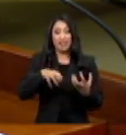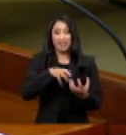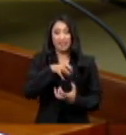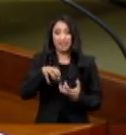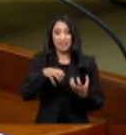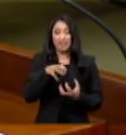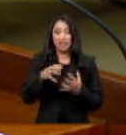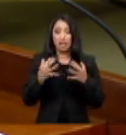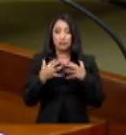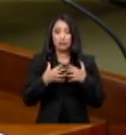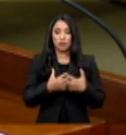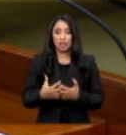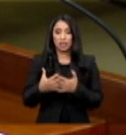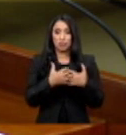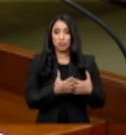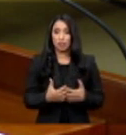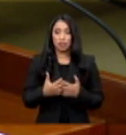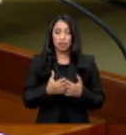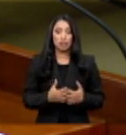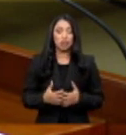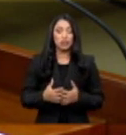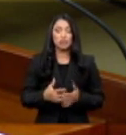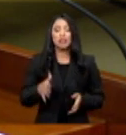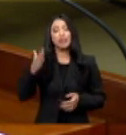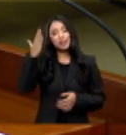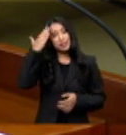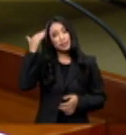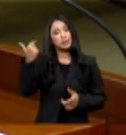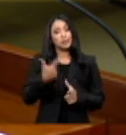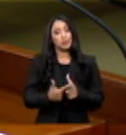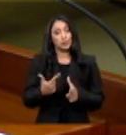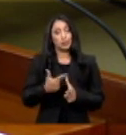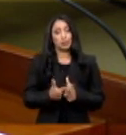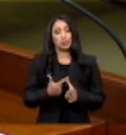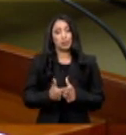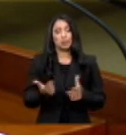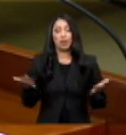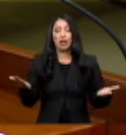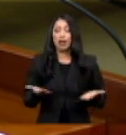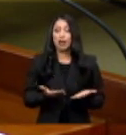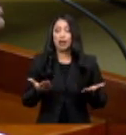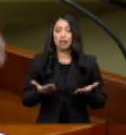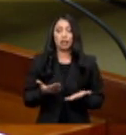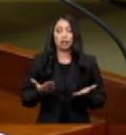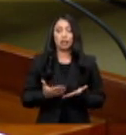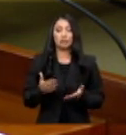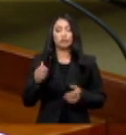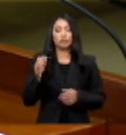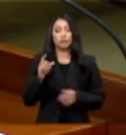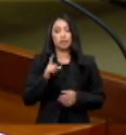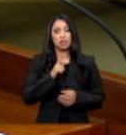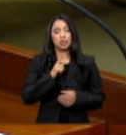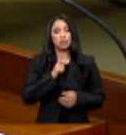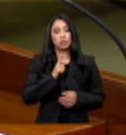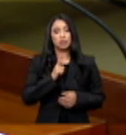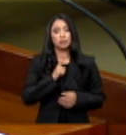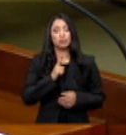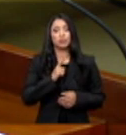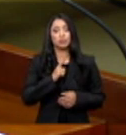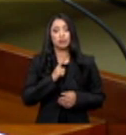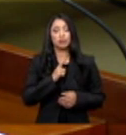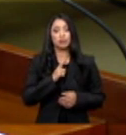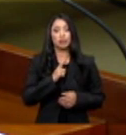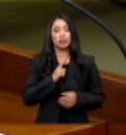prorrogação antecipada, esse modal ferroviário será em torno de 64% da nossa cadeia logística e o